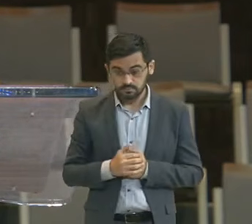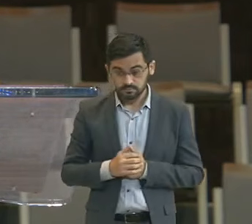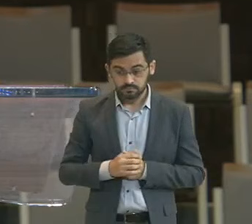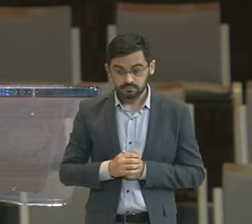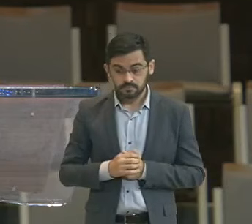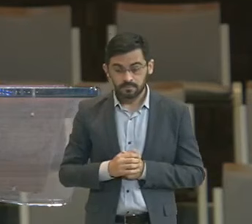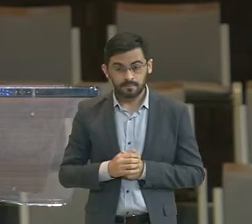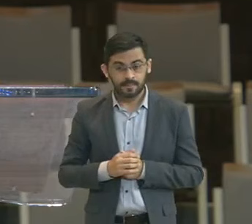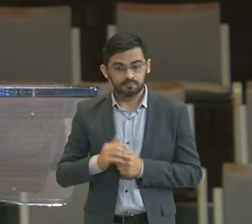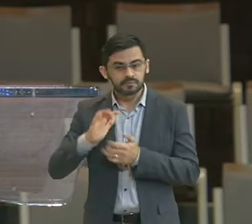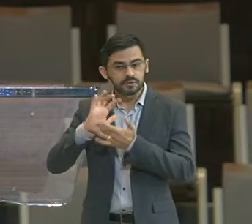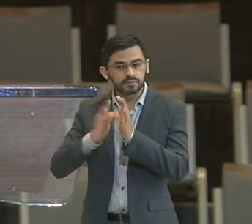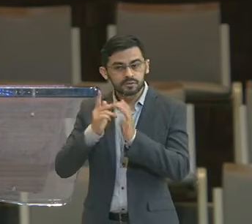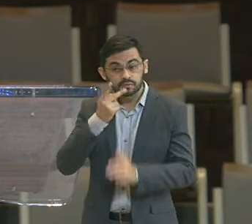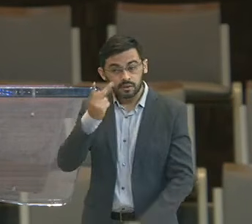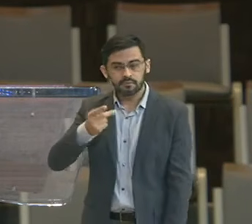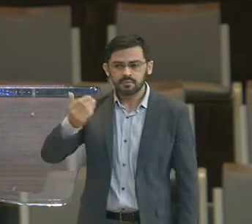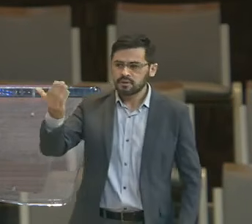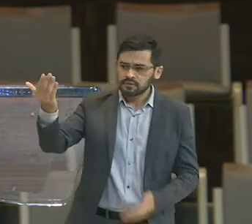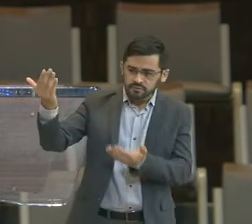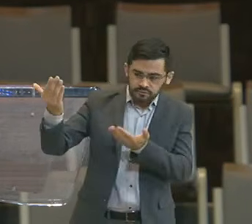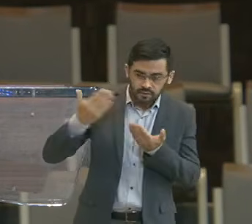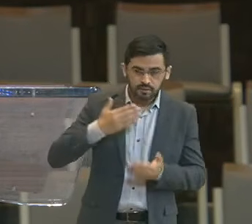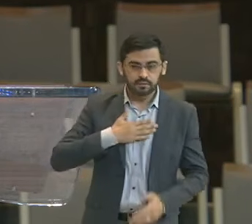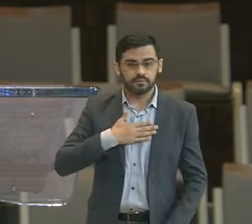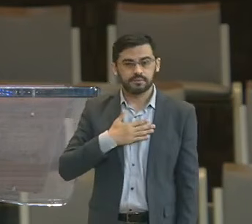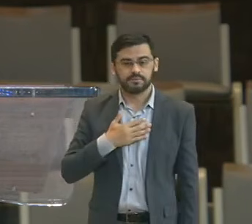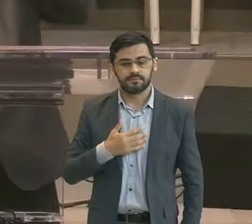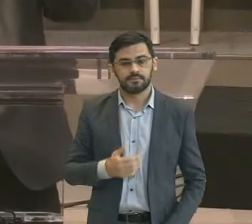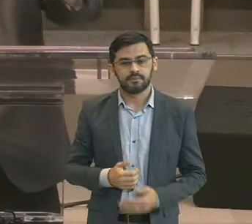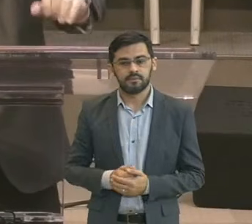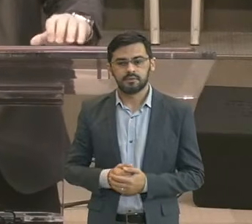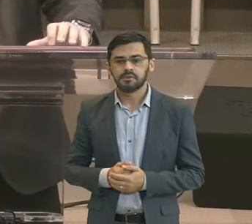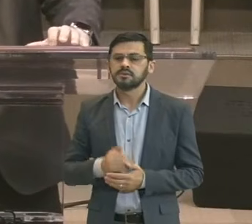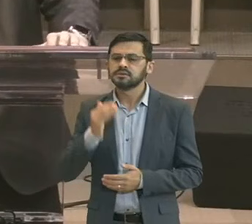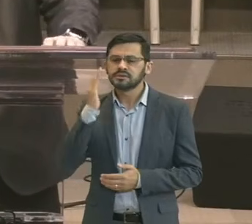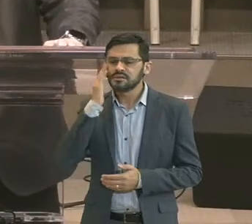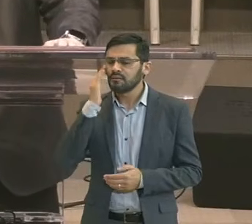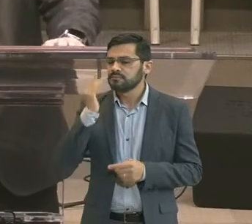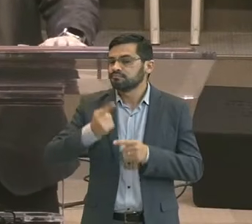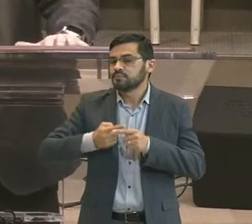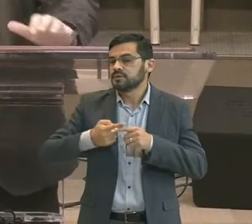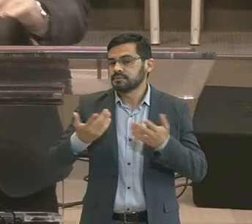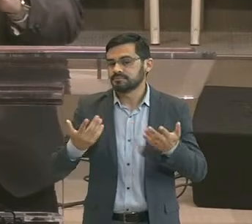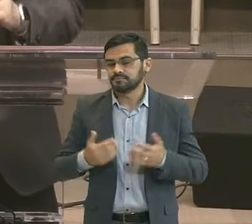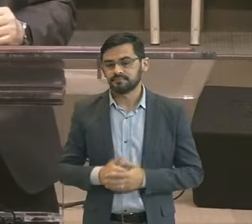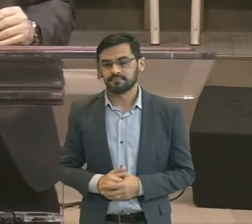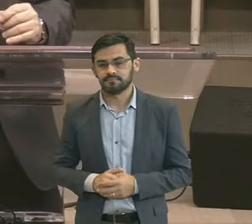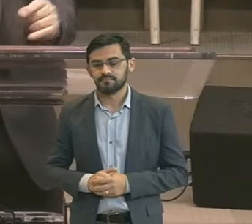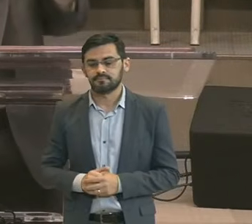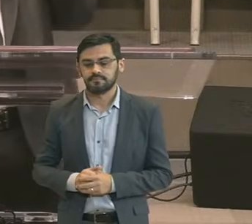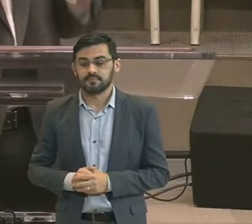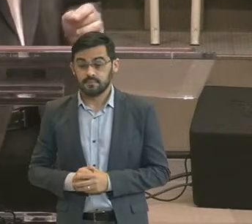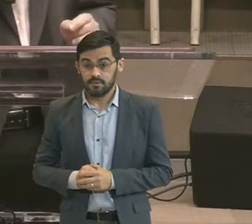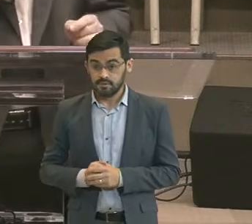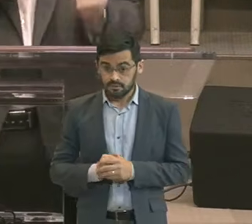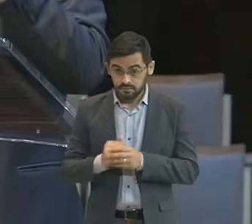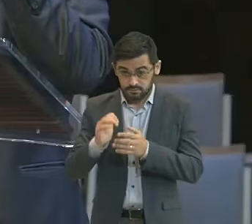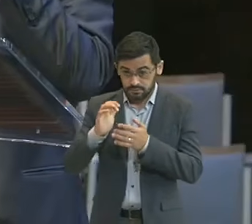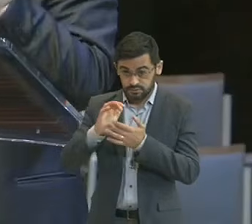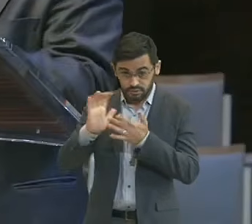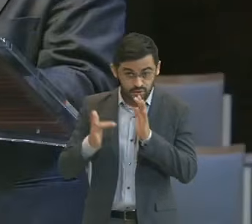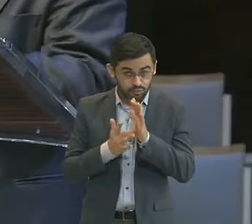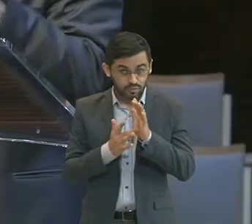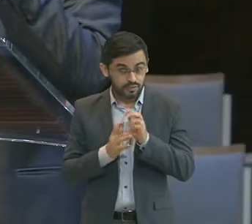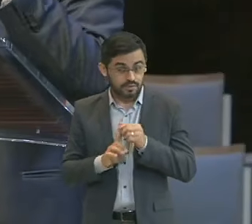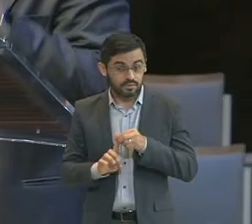é quando ele diz, venha a mim. Sabe por quê? Porque Jesus